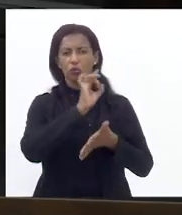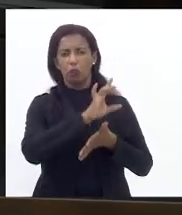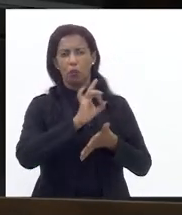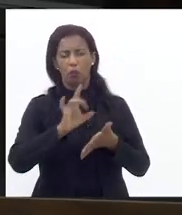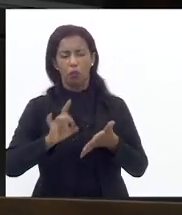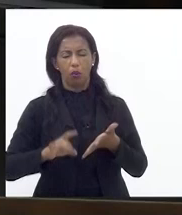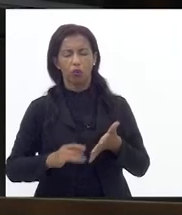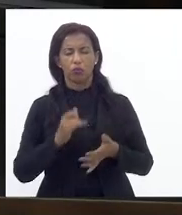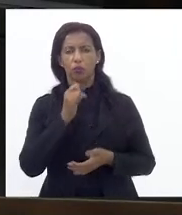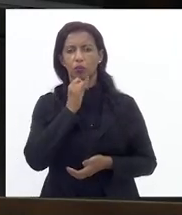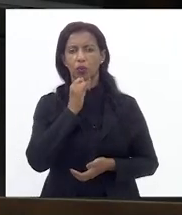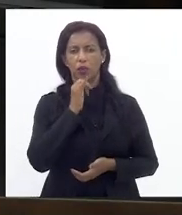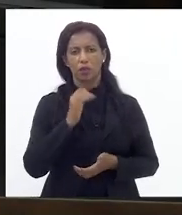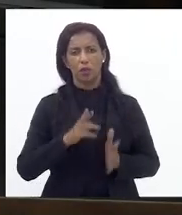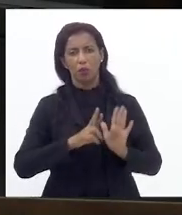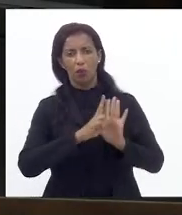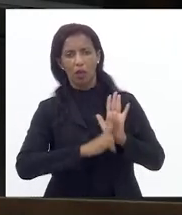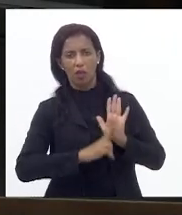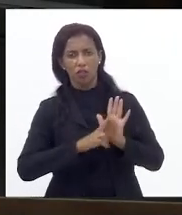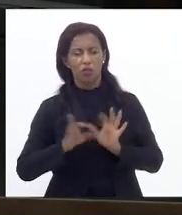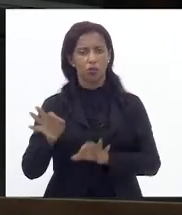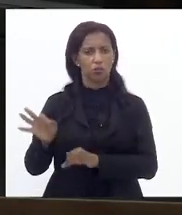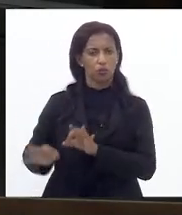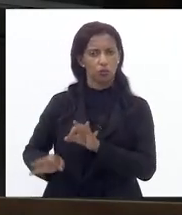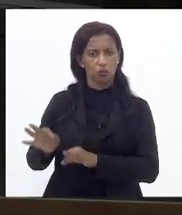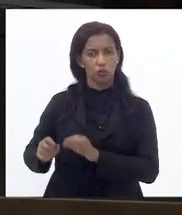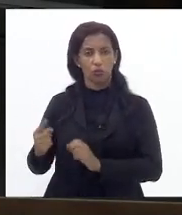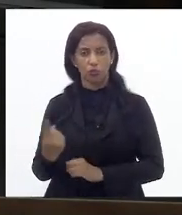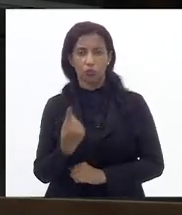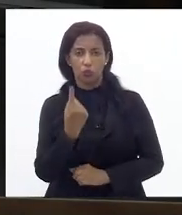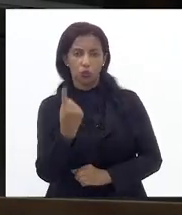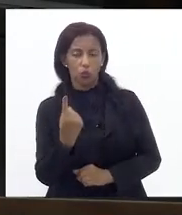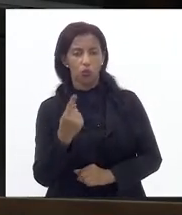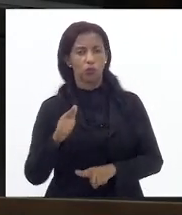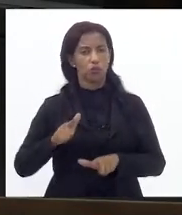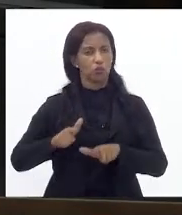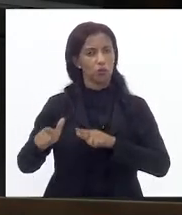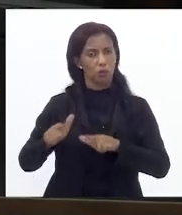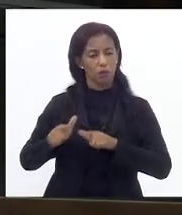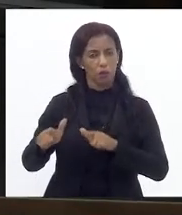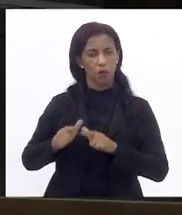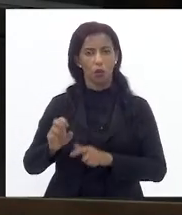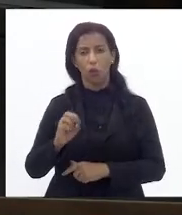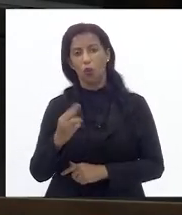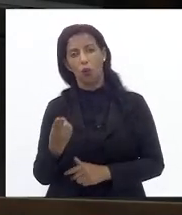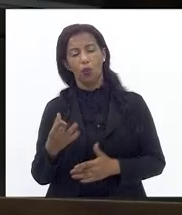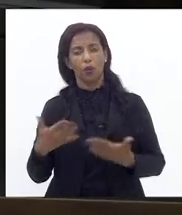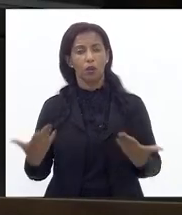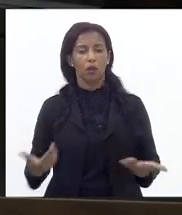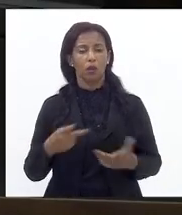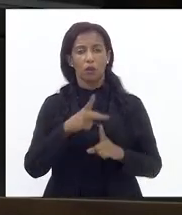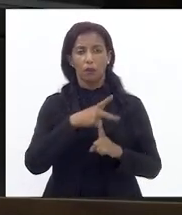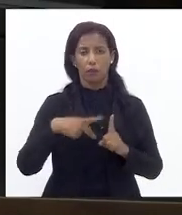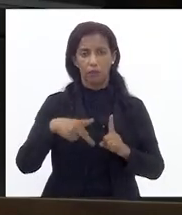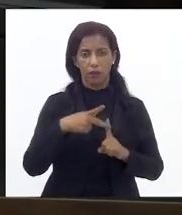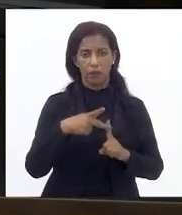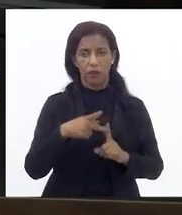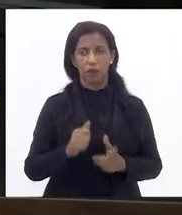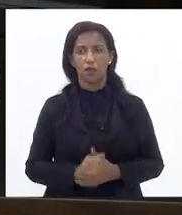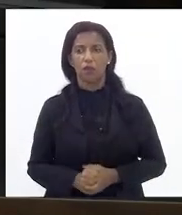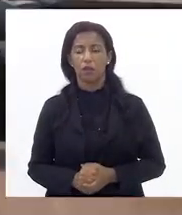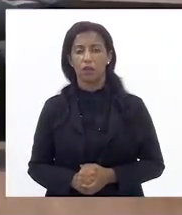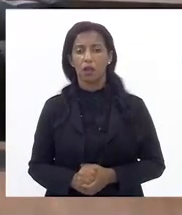pontos por exemplo no regime jurídico único dos Servidores ou então na Previdência